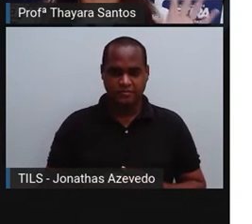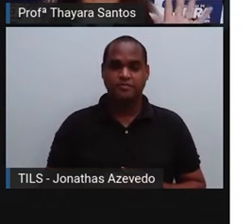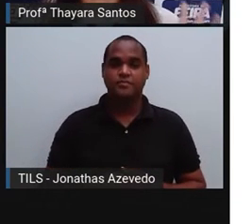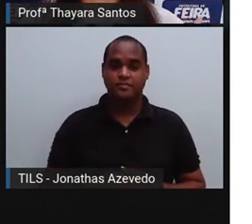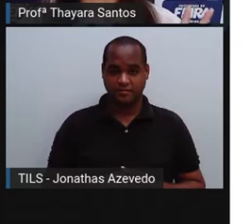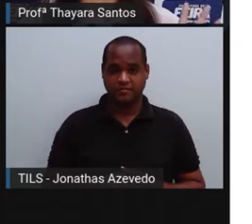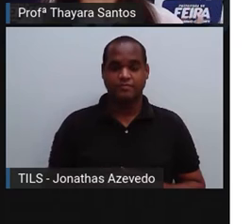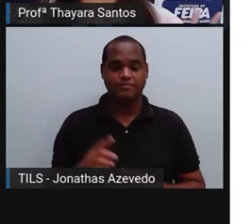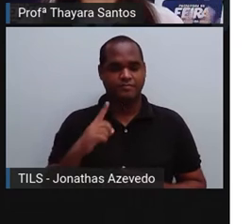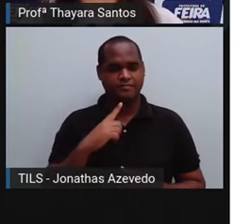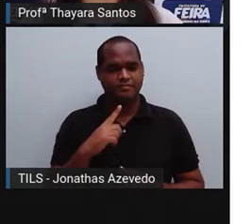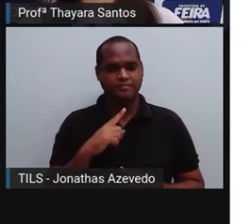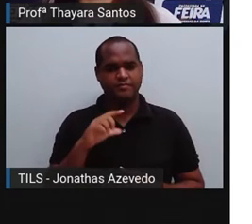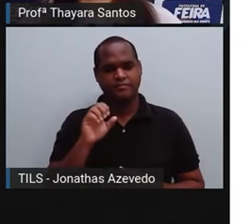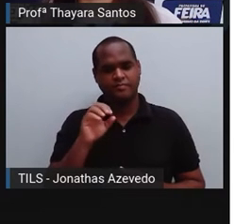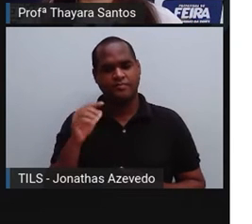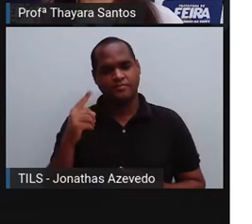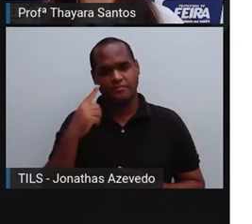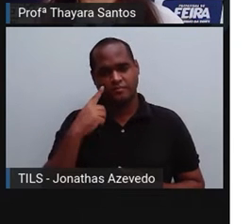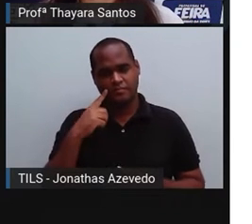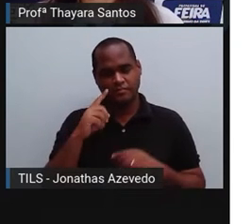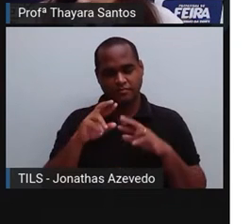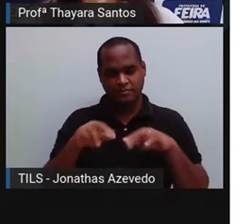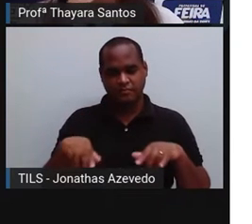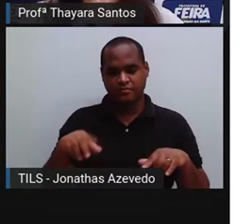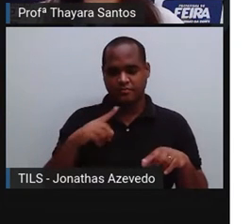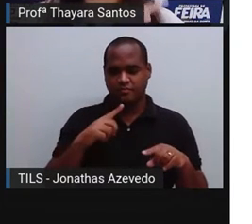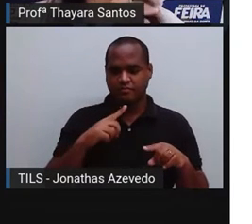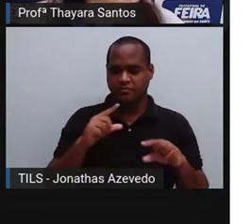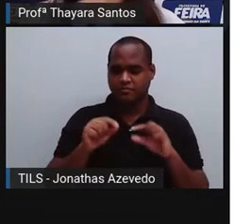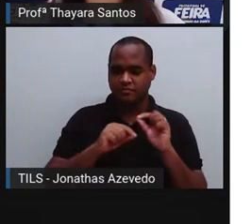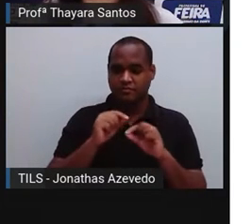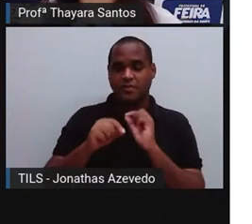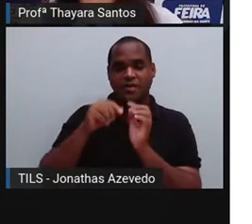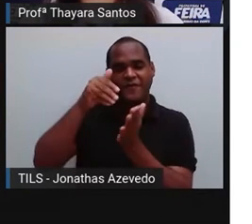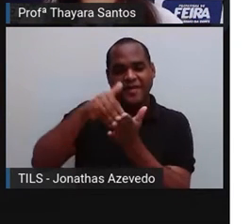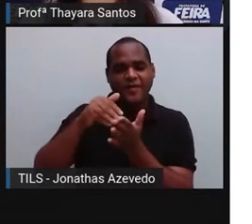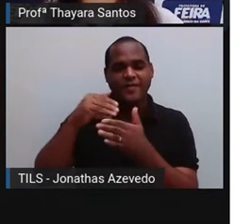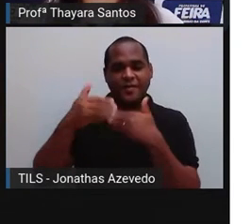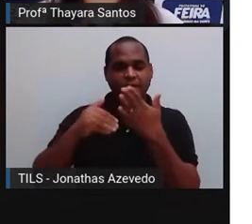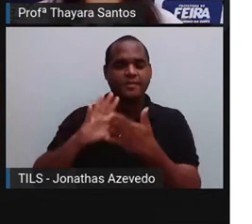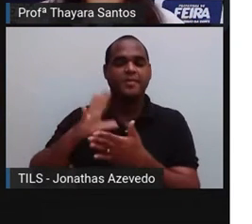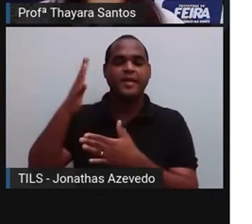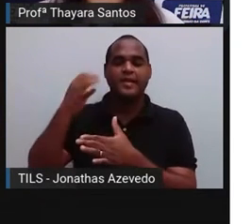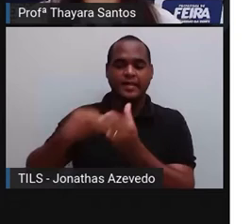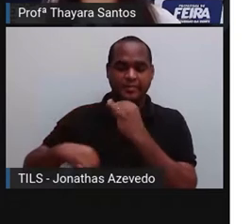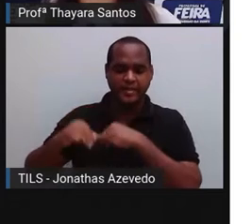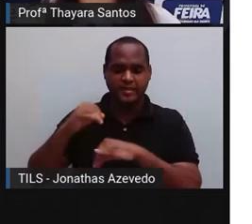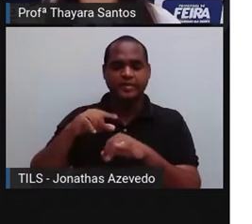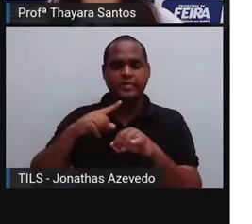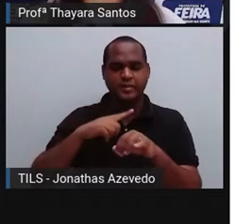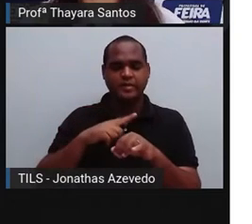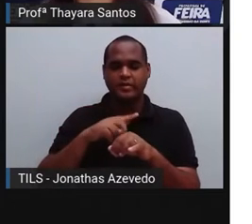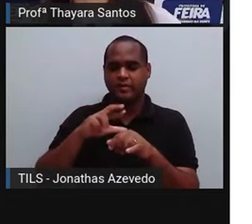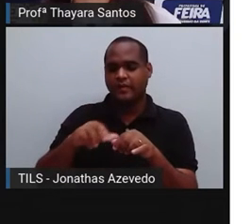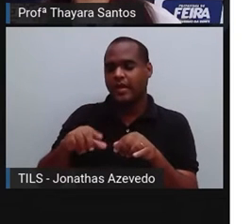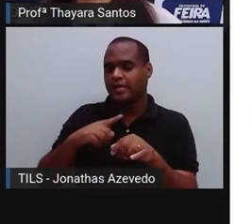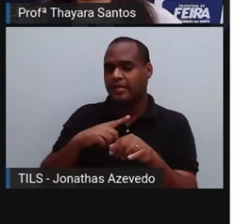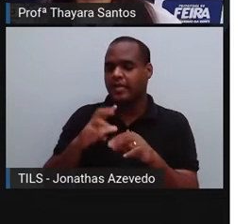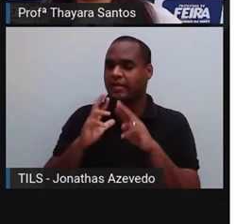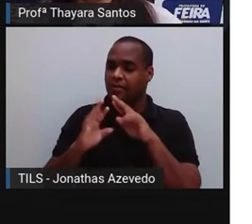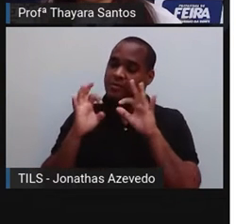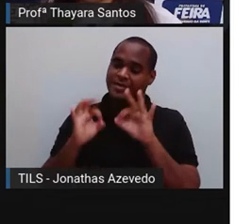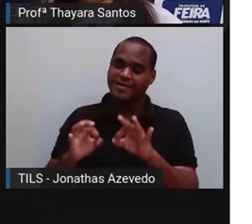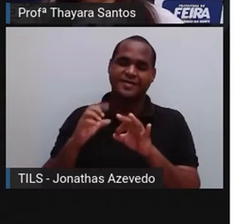são os reagentes. E no final, depois que acontecer a reação química, a gente vai ter o produto, que é o resultado